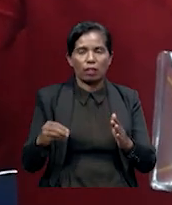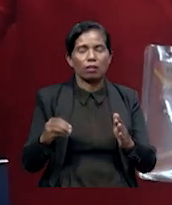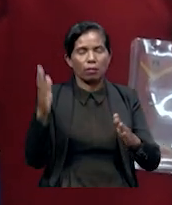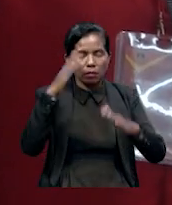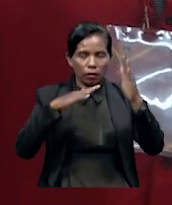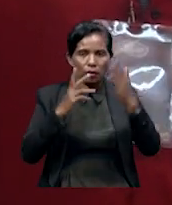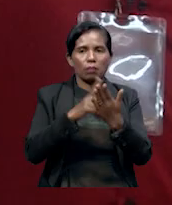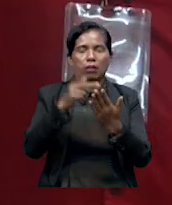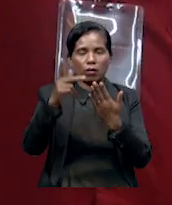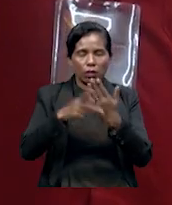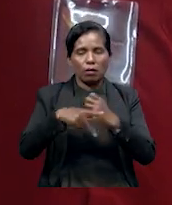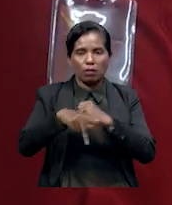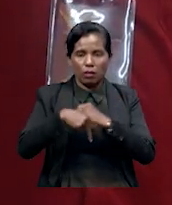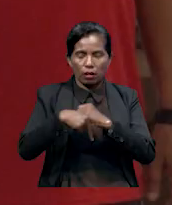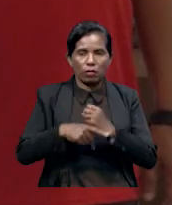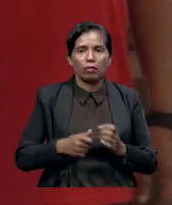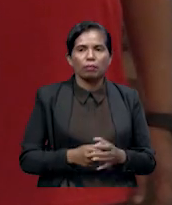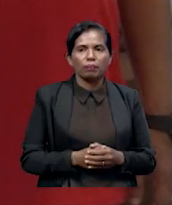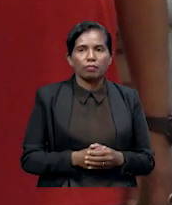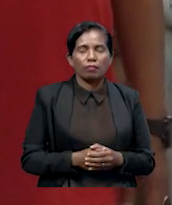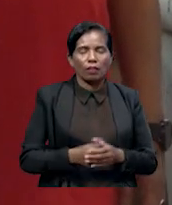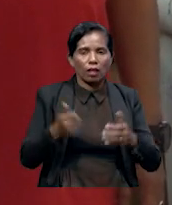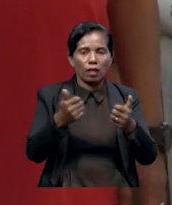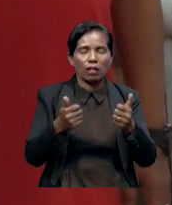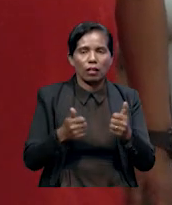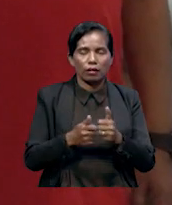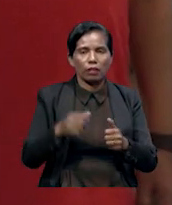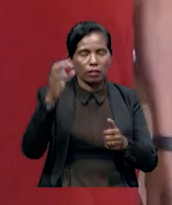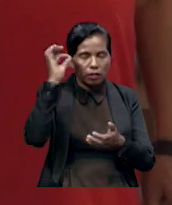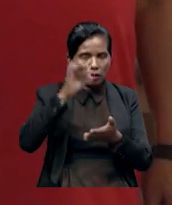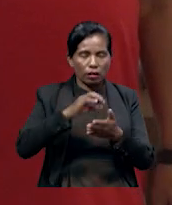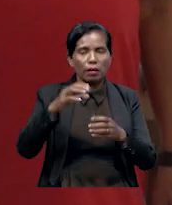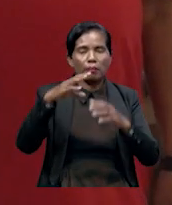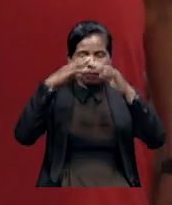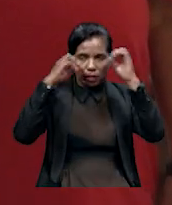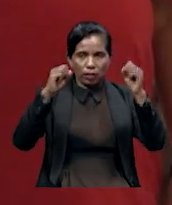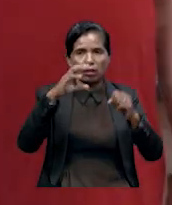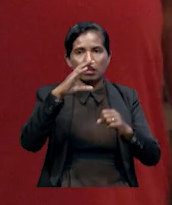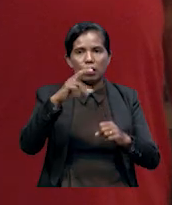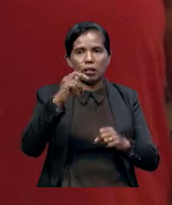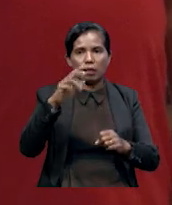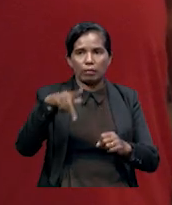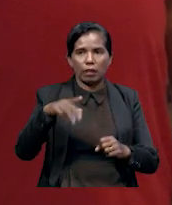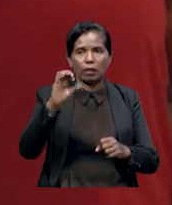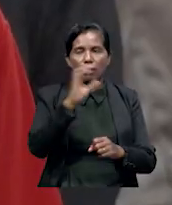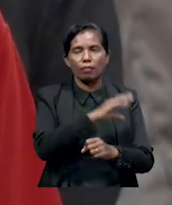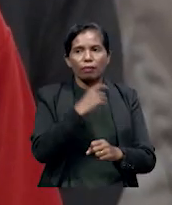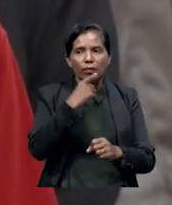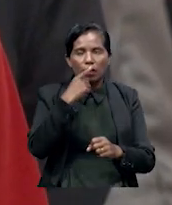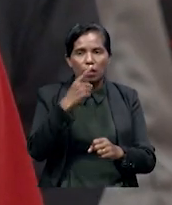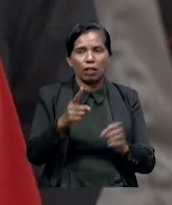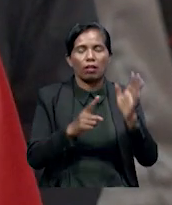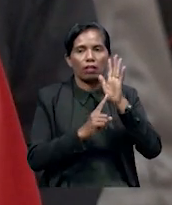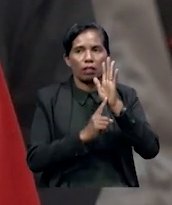programa político Partido União. Adjunto secretário geral no presidente CNPO Partido Fretilin Flávio da Silva hatoli